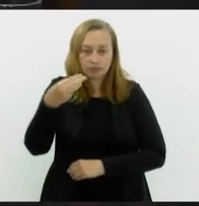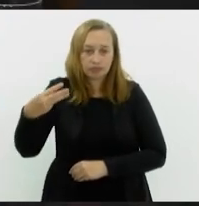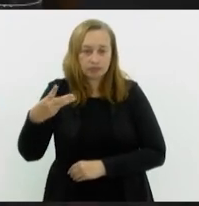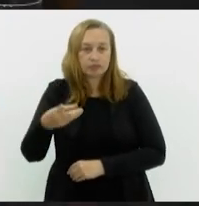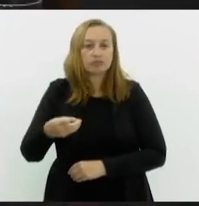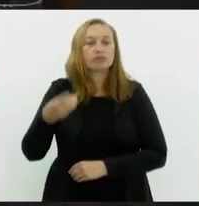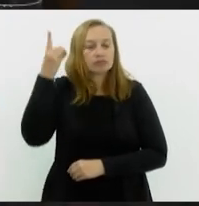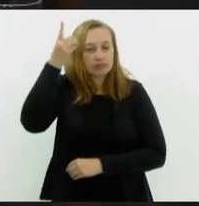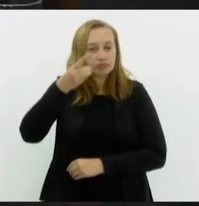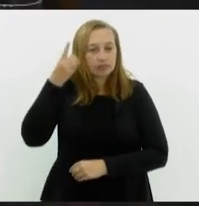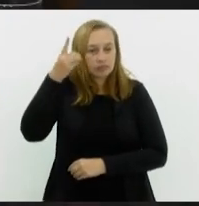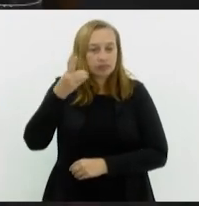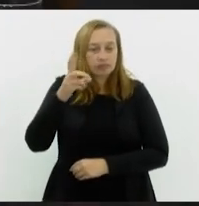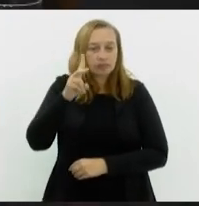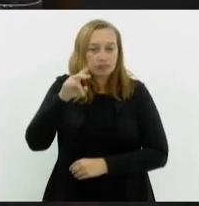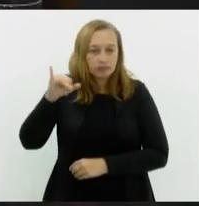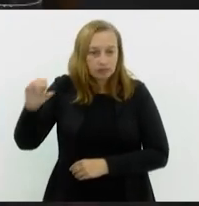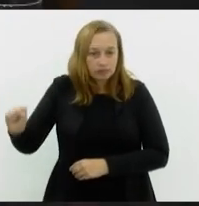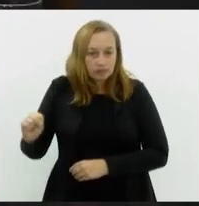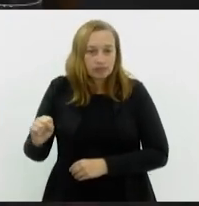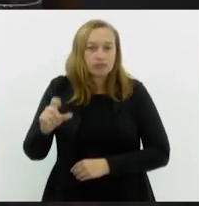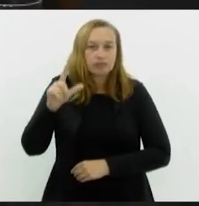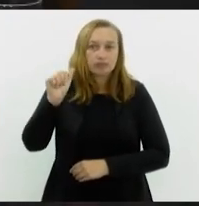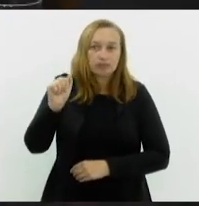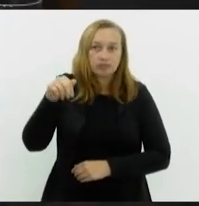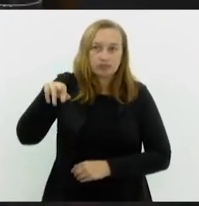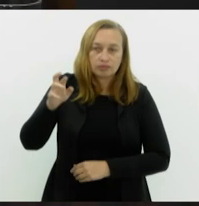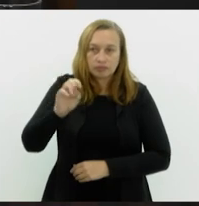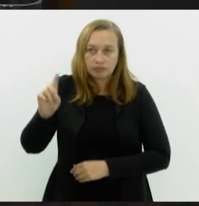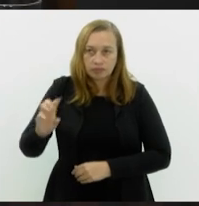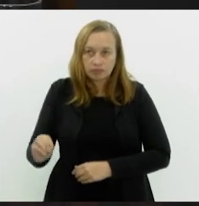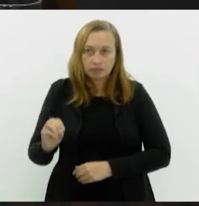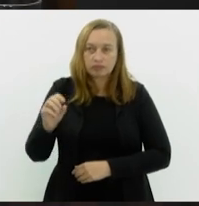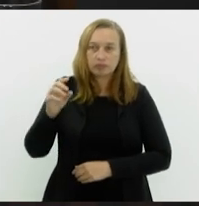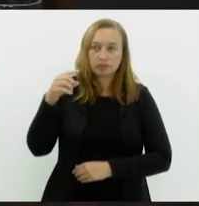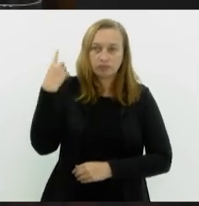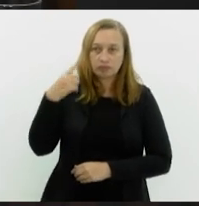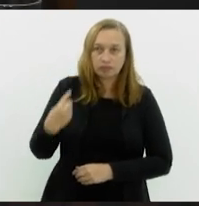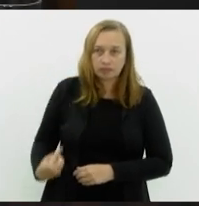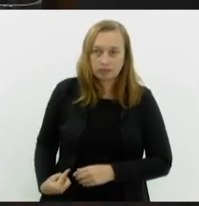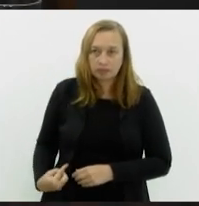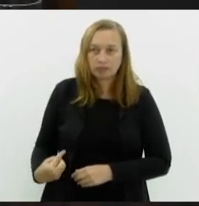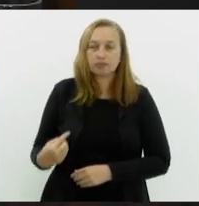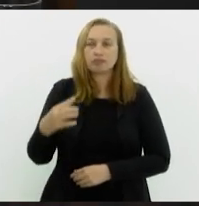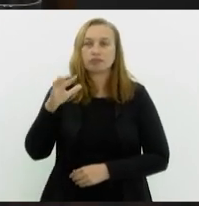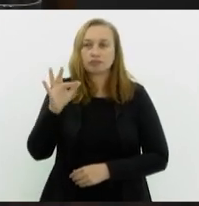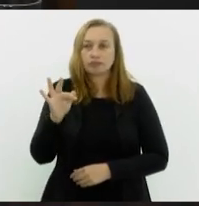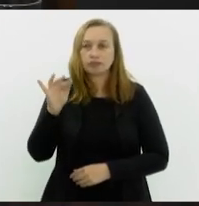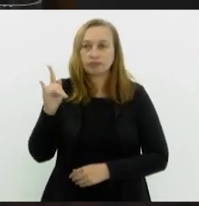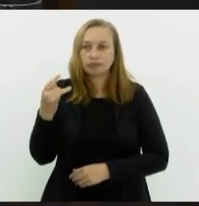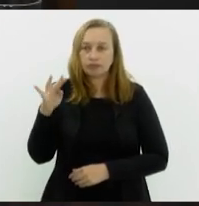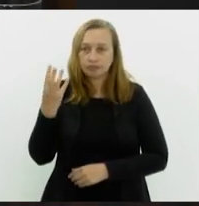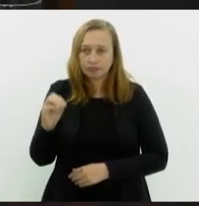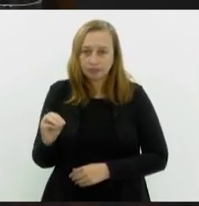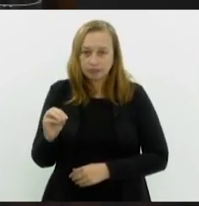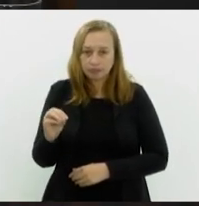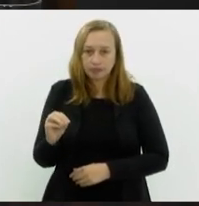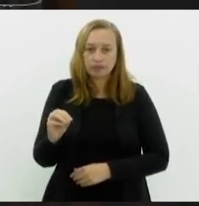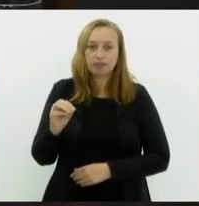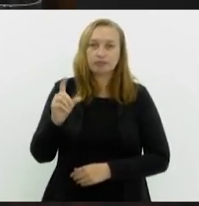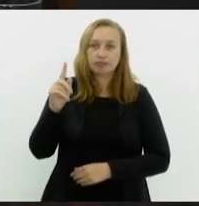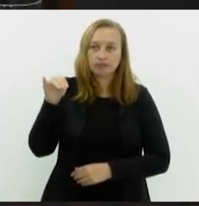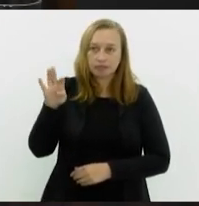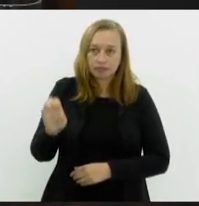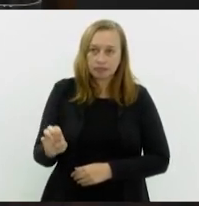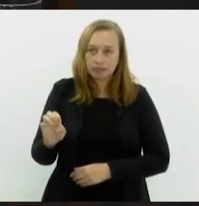16 de 2023, de autoria dos deputados Vinícius Cozolino, Andrezinho Siciliano, Dani Balbi, Felipinho Raves, Gisele Monteiro